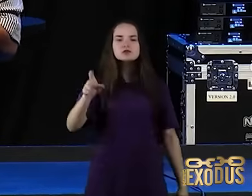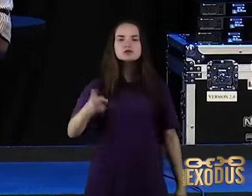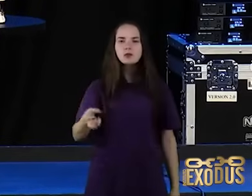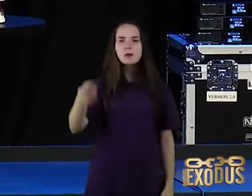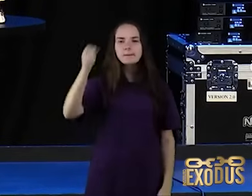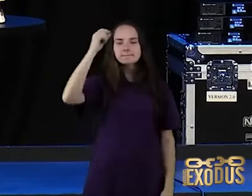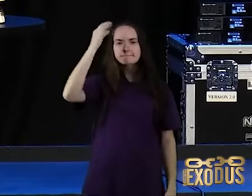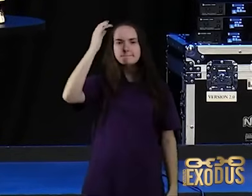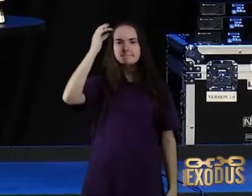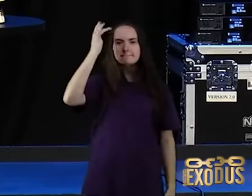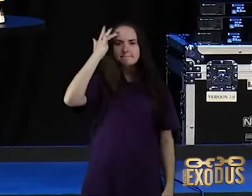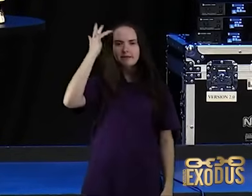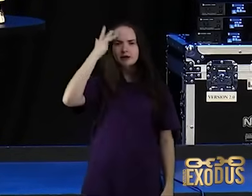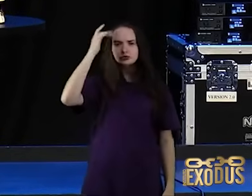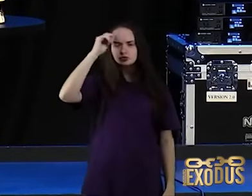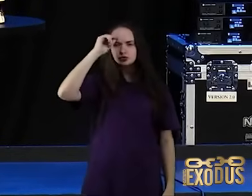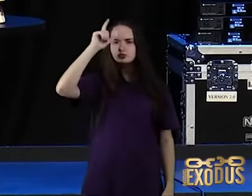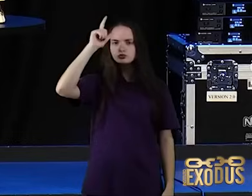é